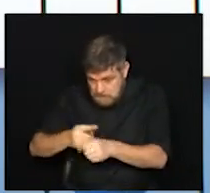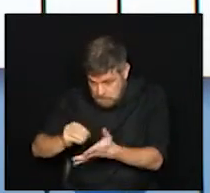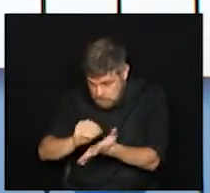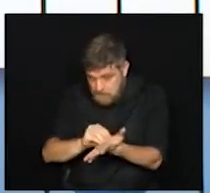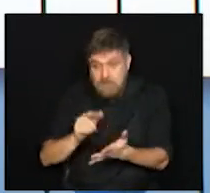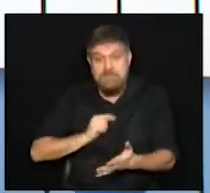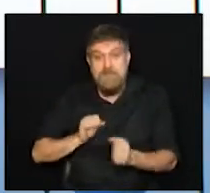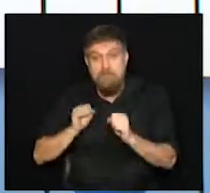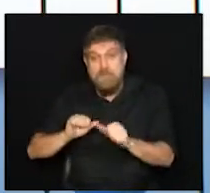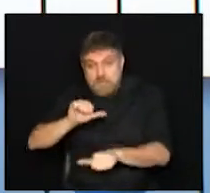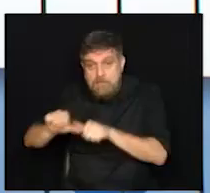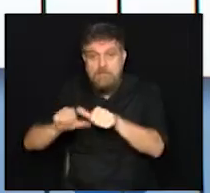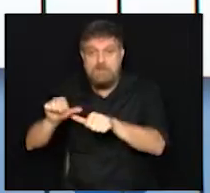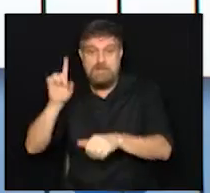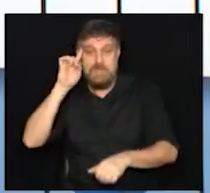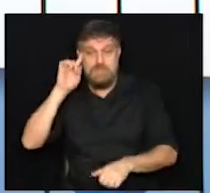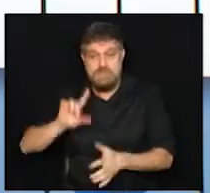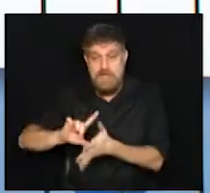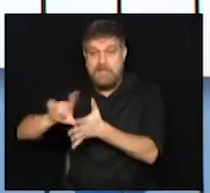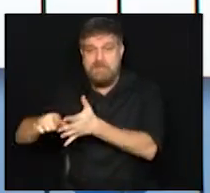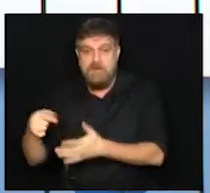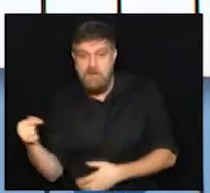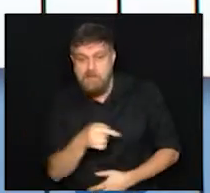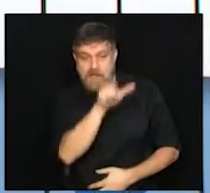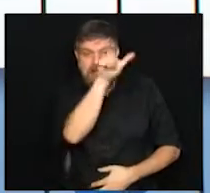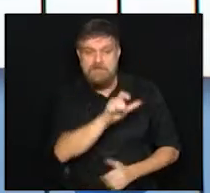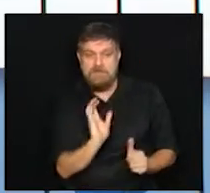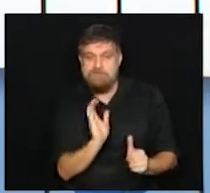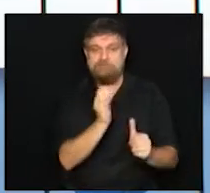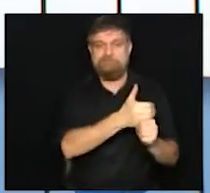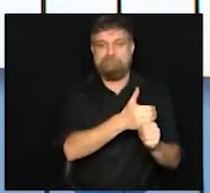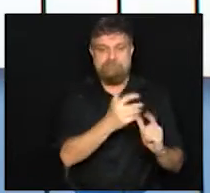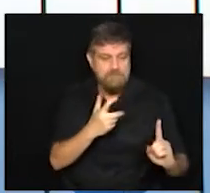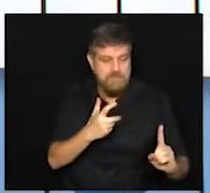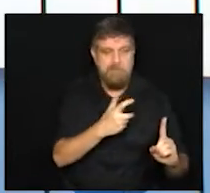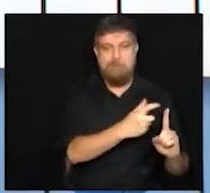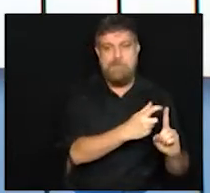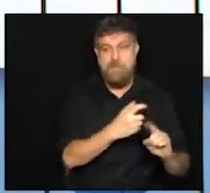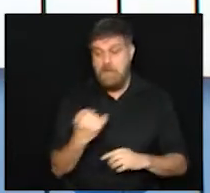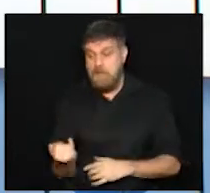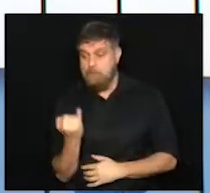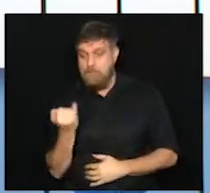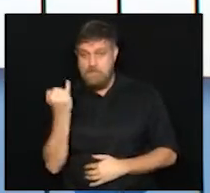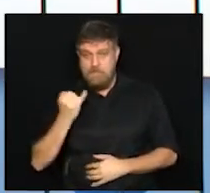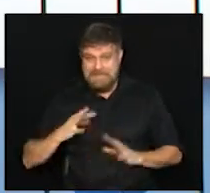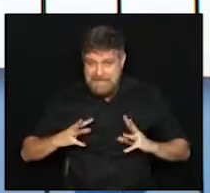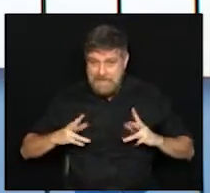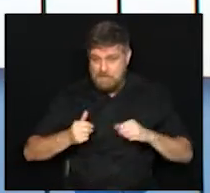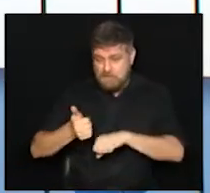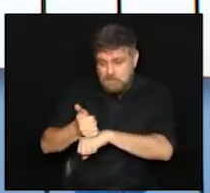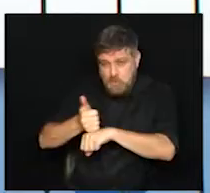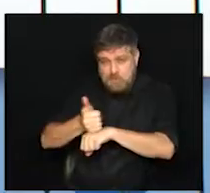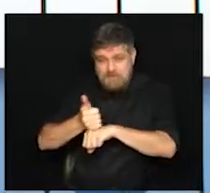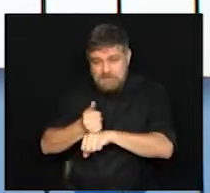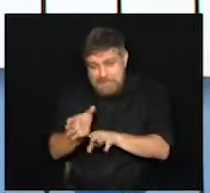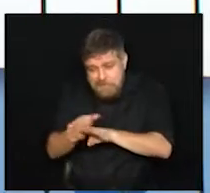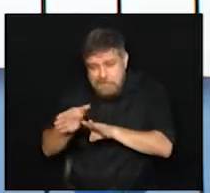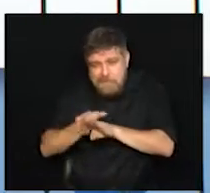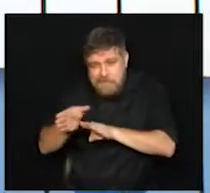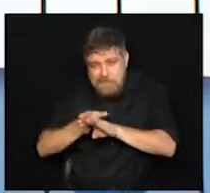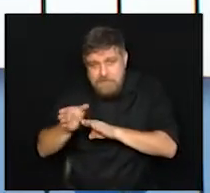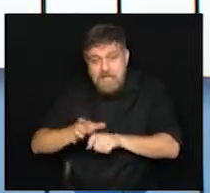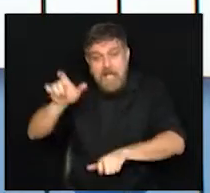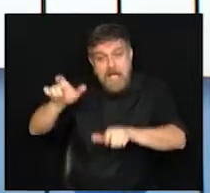você pode num outro dia. E aí você abre vaga para outro. Lembrando que é muito importante, todos os especialistas recomendam que